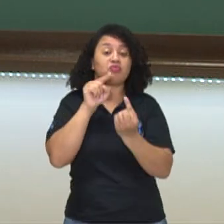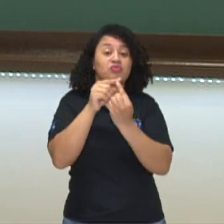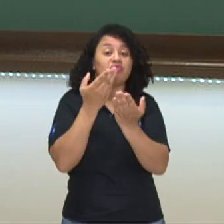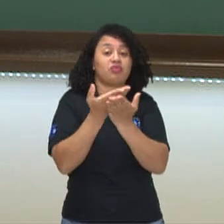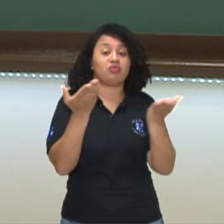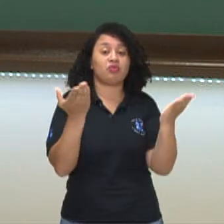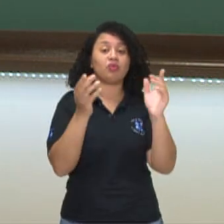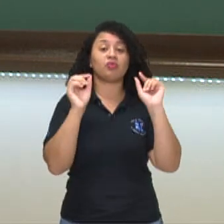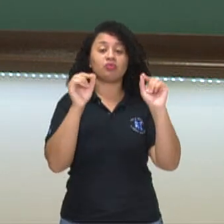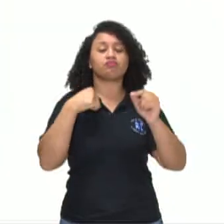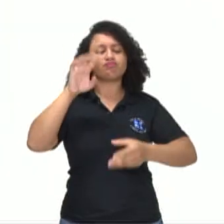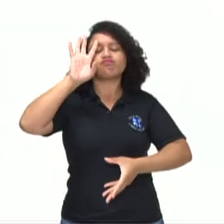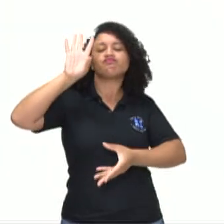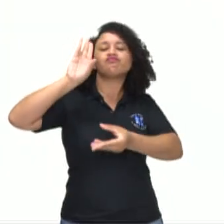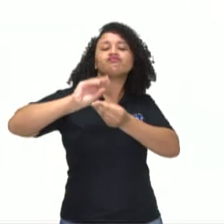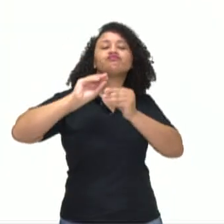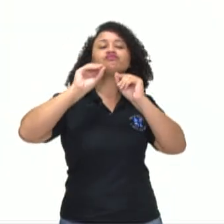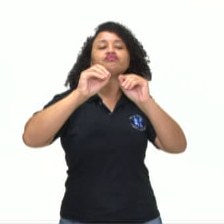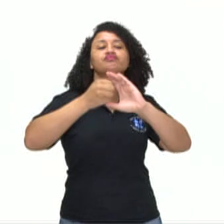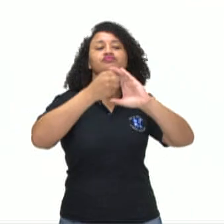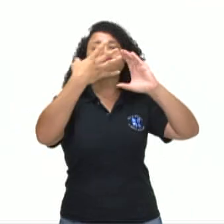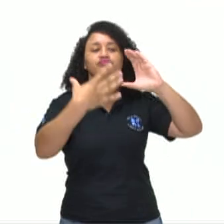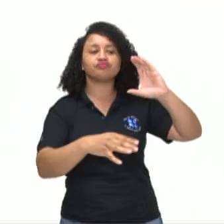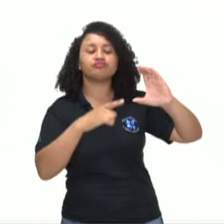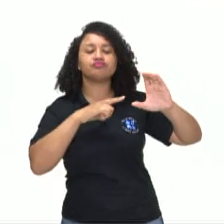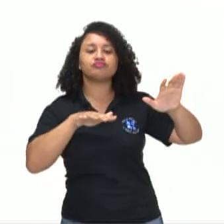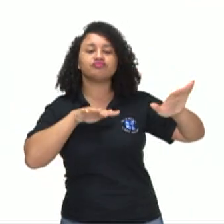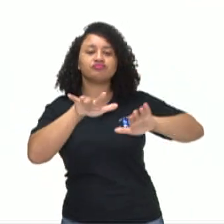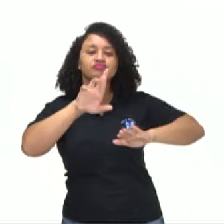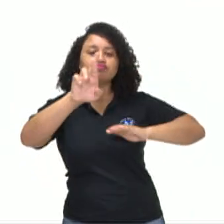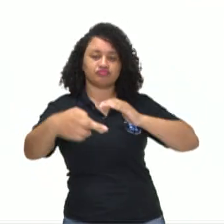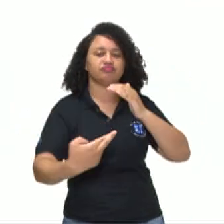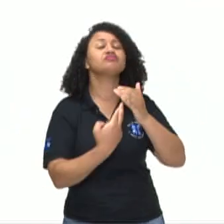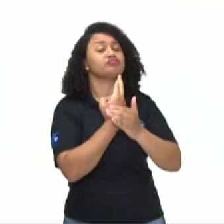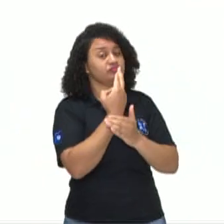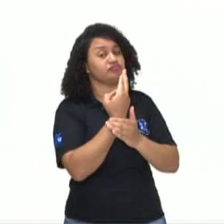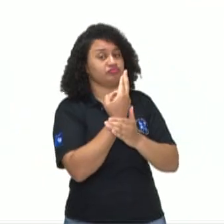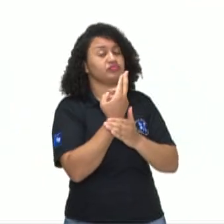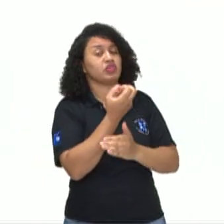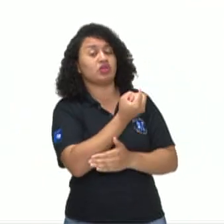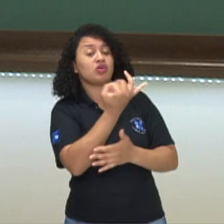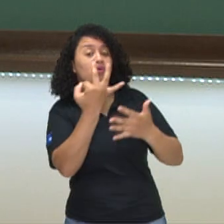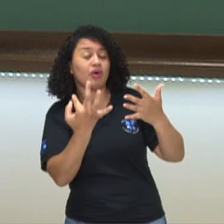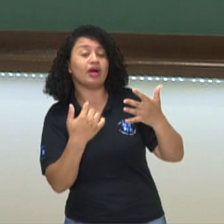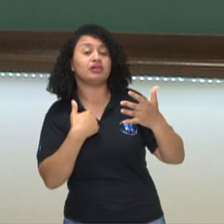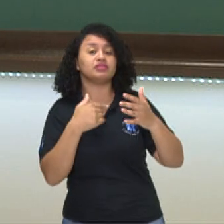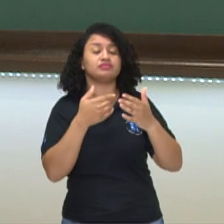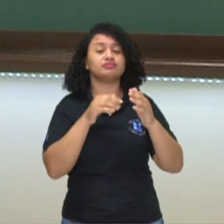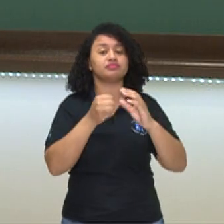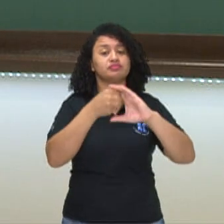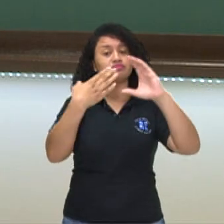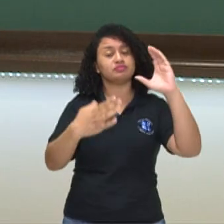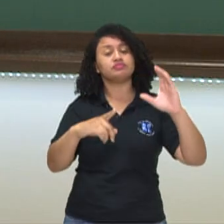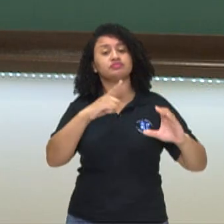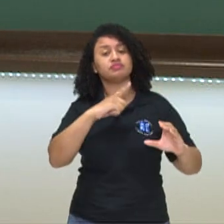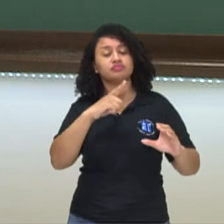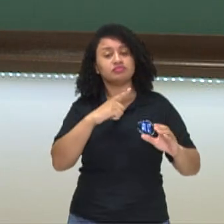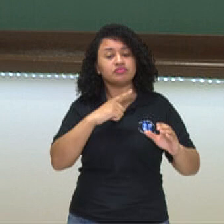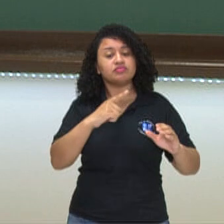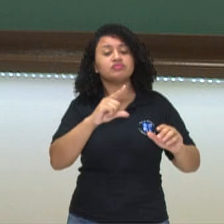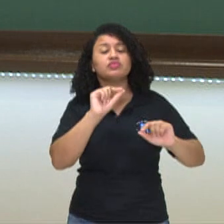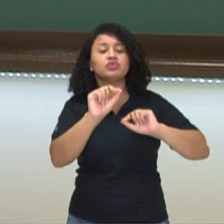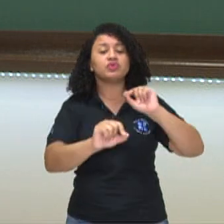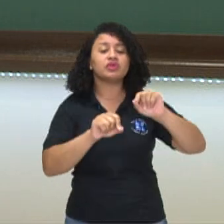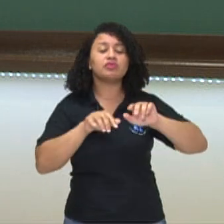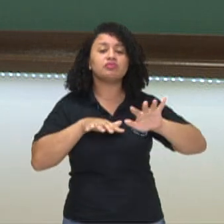hoje. Compreender as características do movimento renascentista, quais eram essas características que